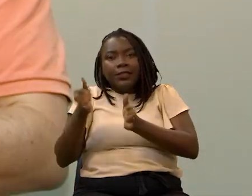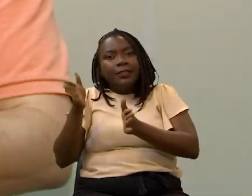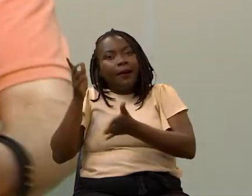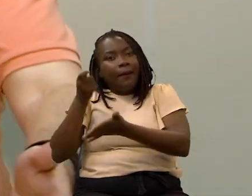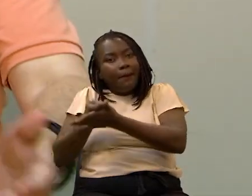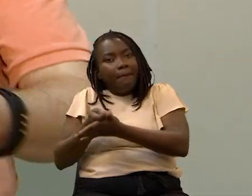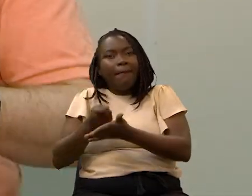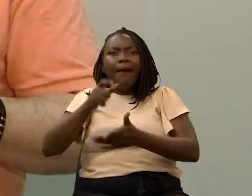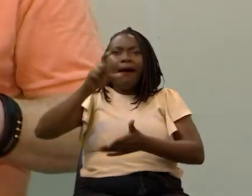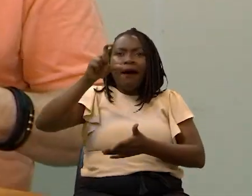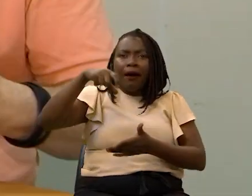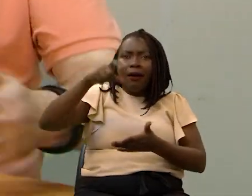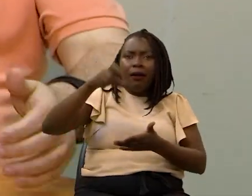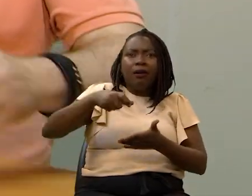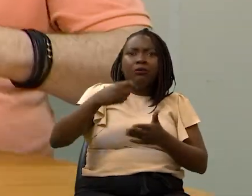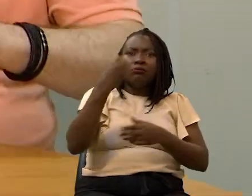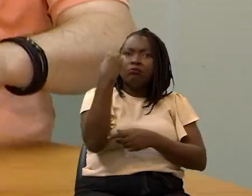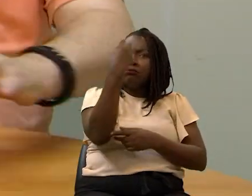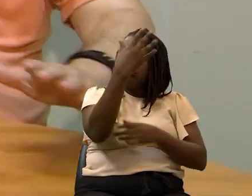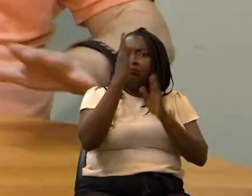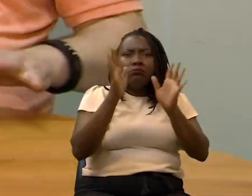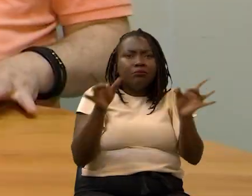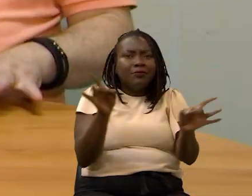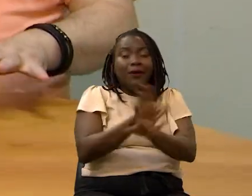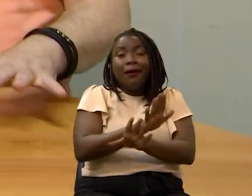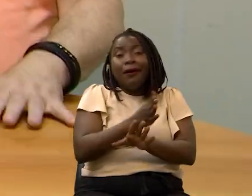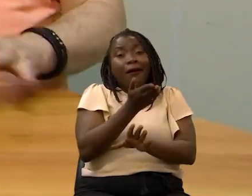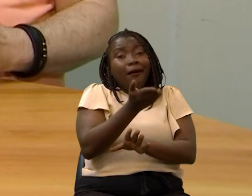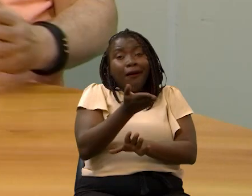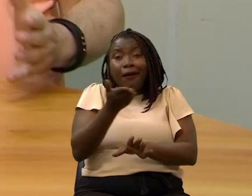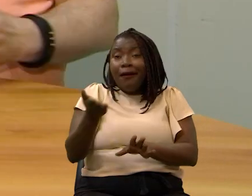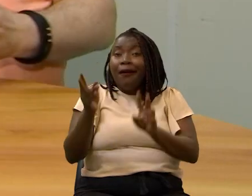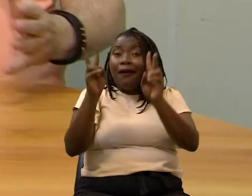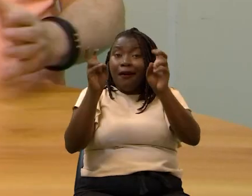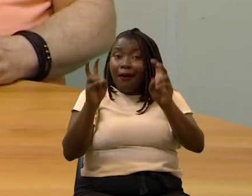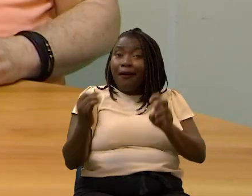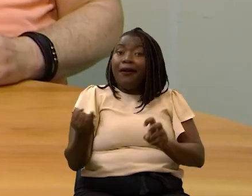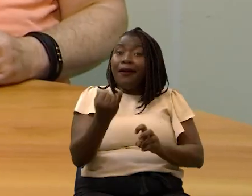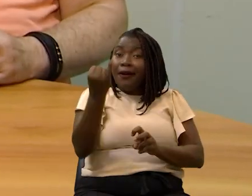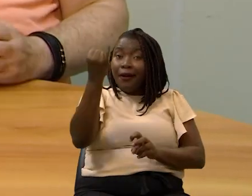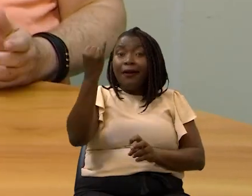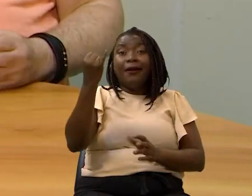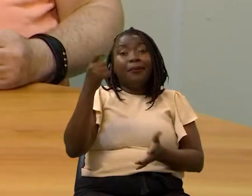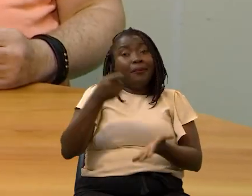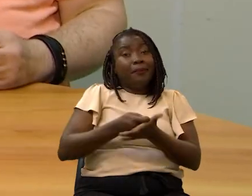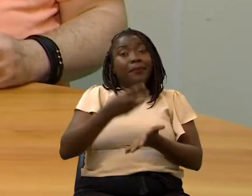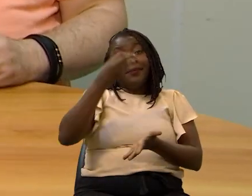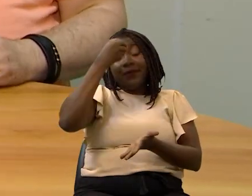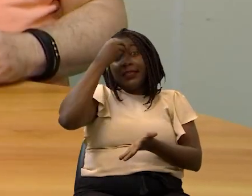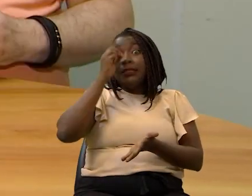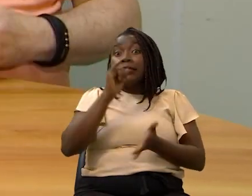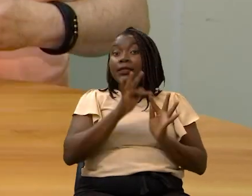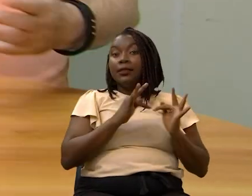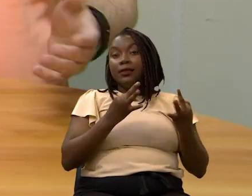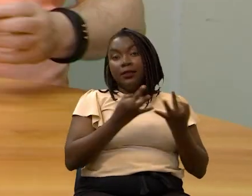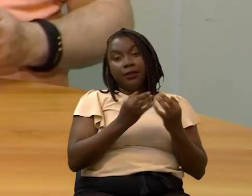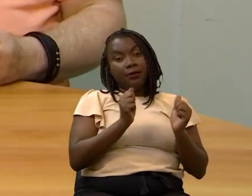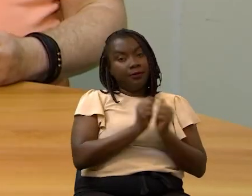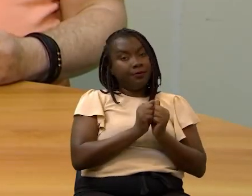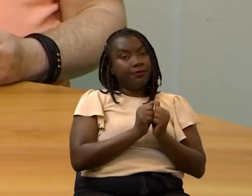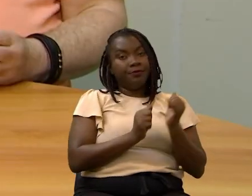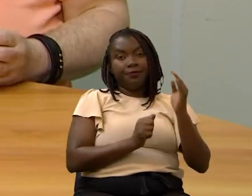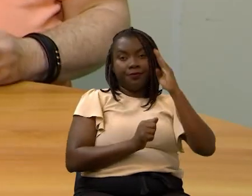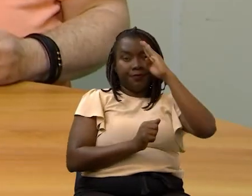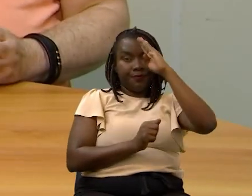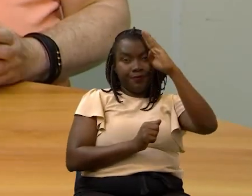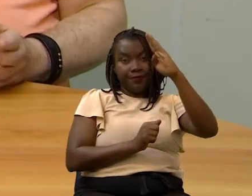hotel já está pago, as passagens já estão pagas. É esse que é um fator importante para levar em conta, ainda mais se você for com a